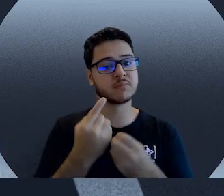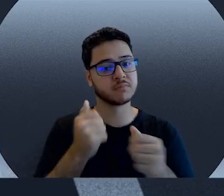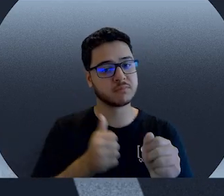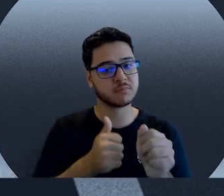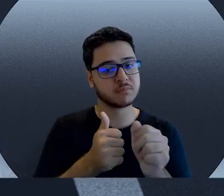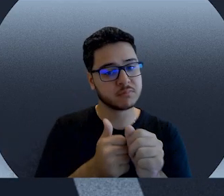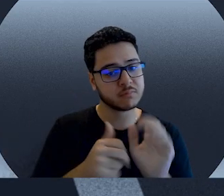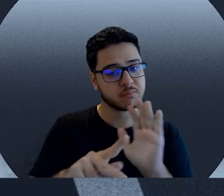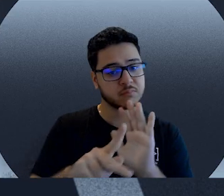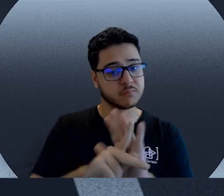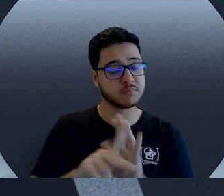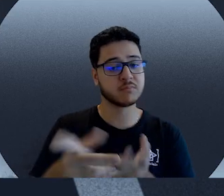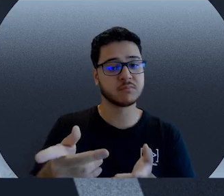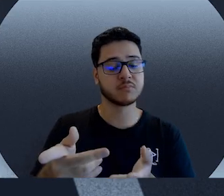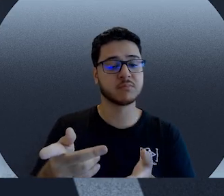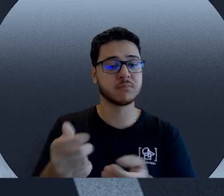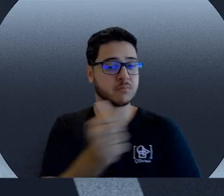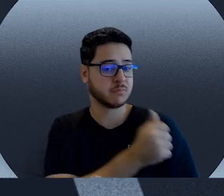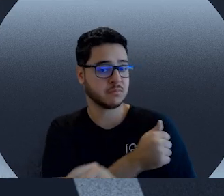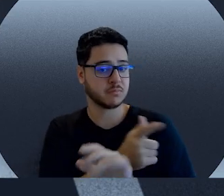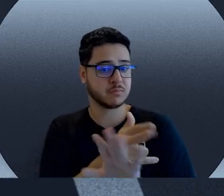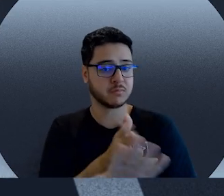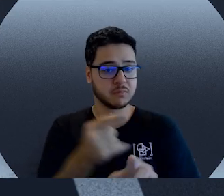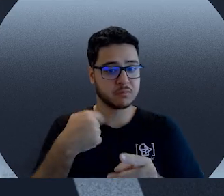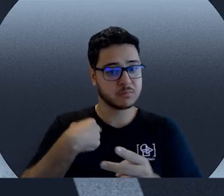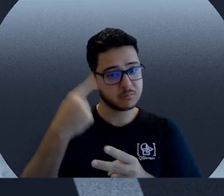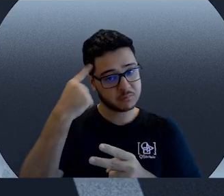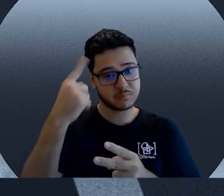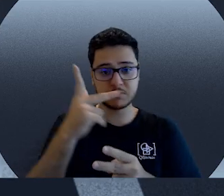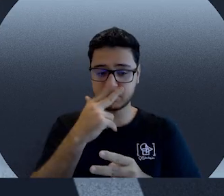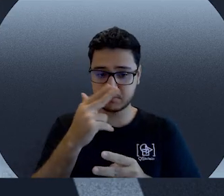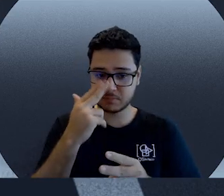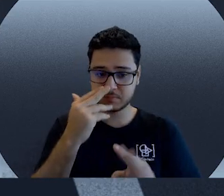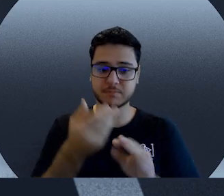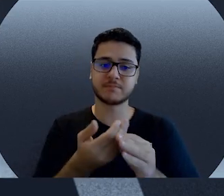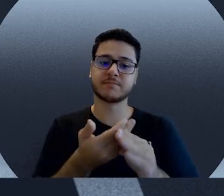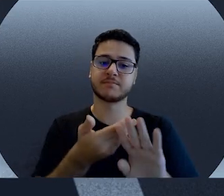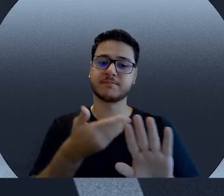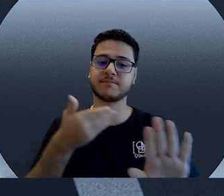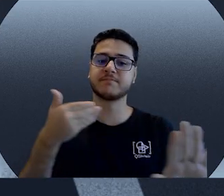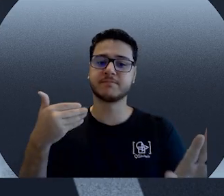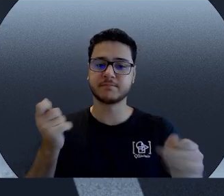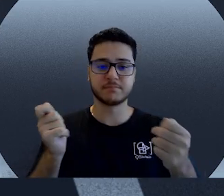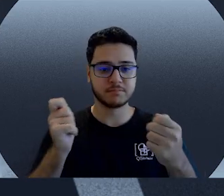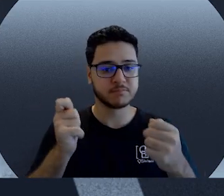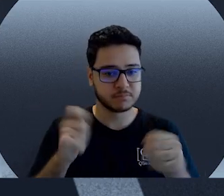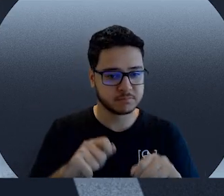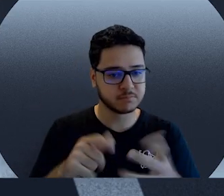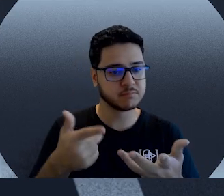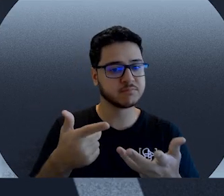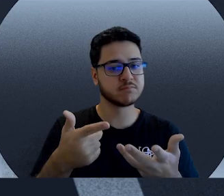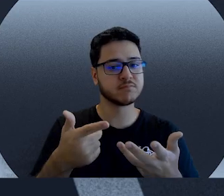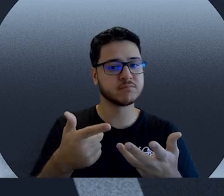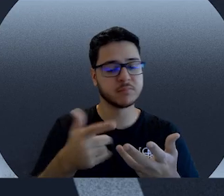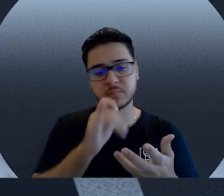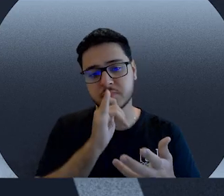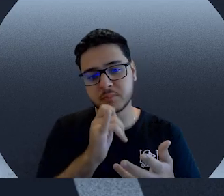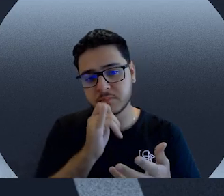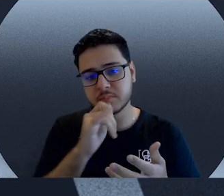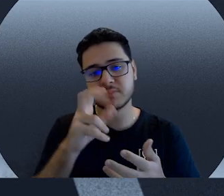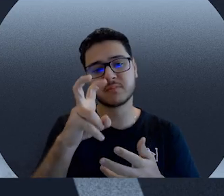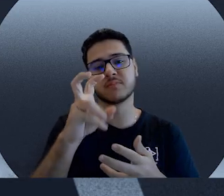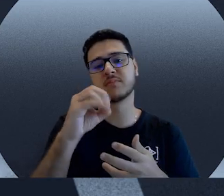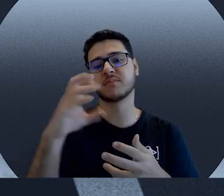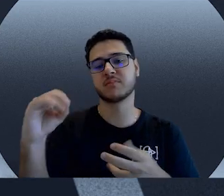alunos de ideias que muitas vezes parecem distantes? Então, vamos voltar de novo nesse processo de colonização?